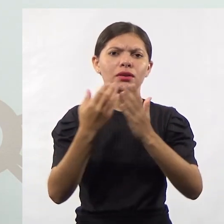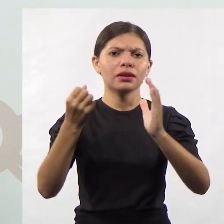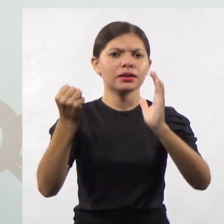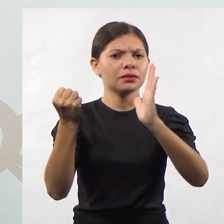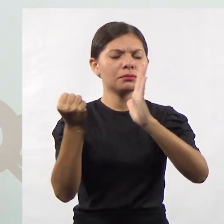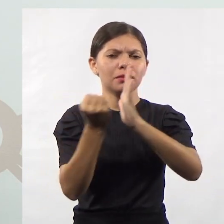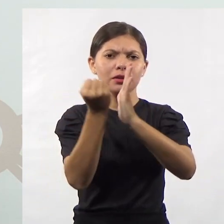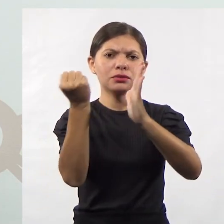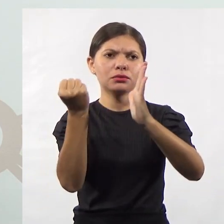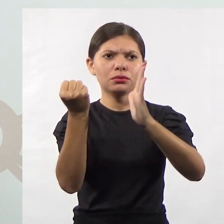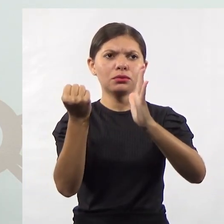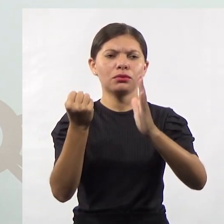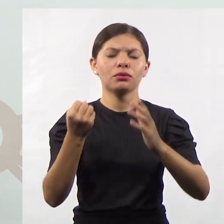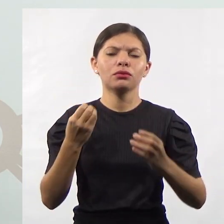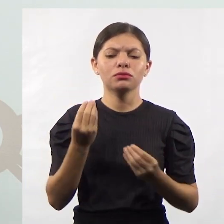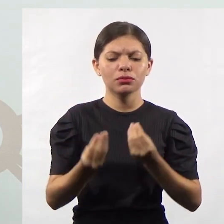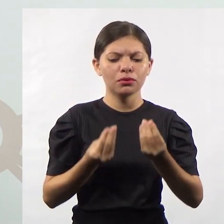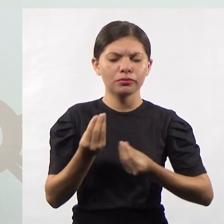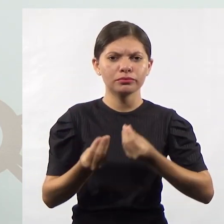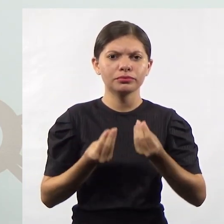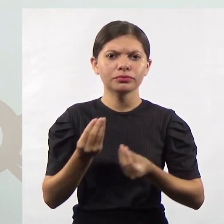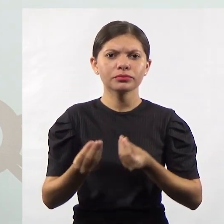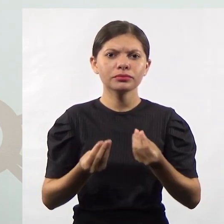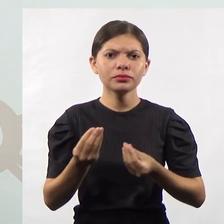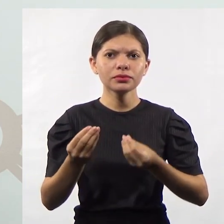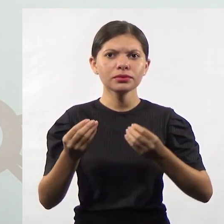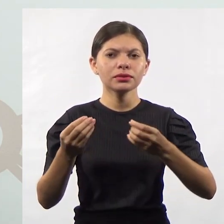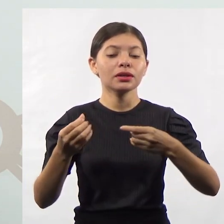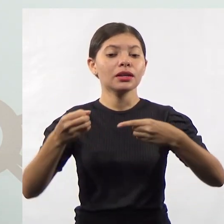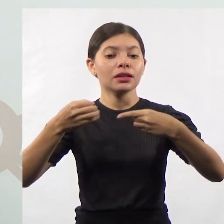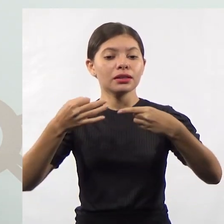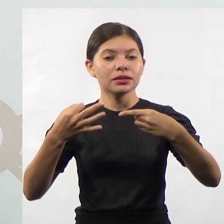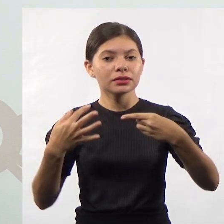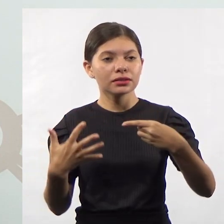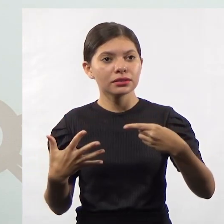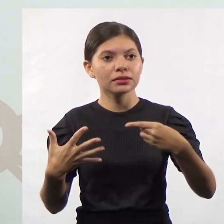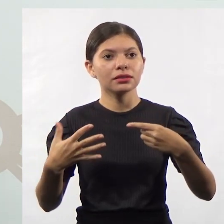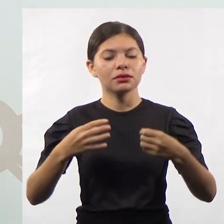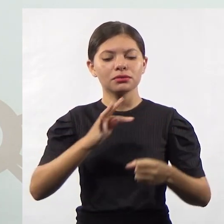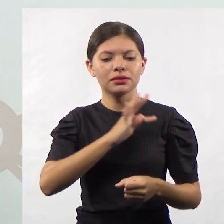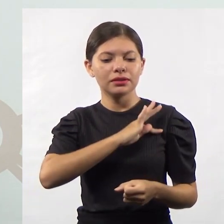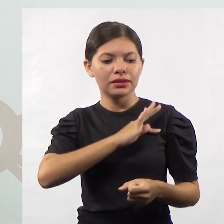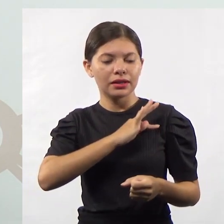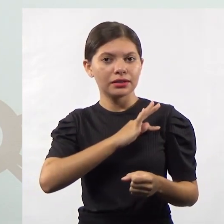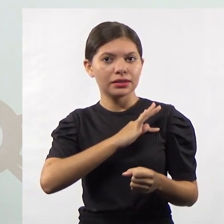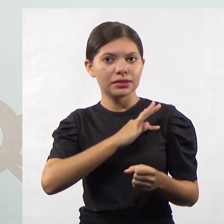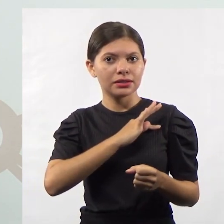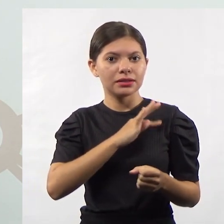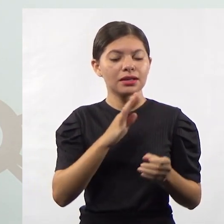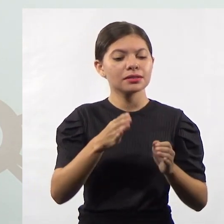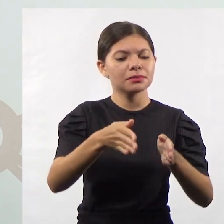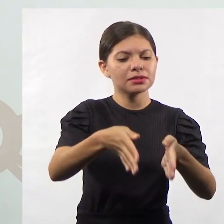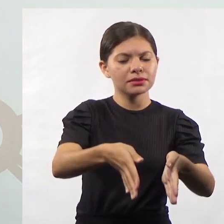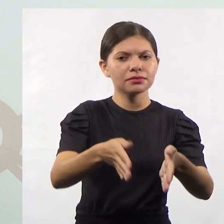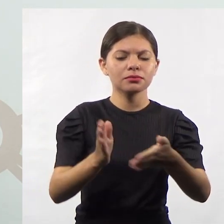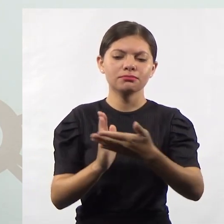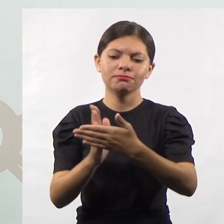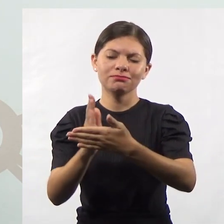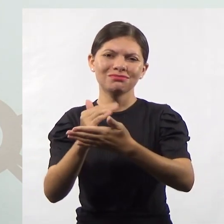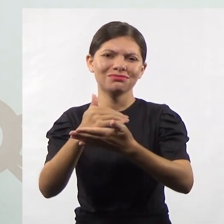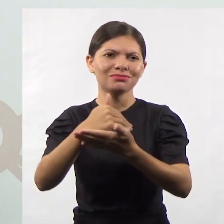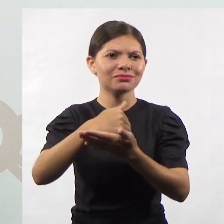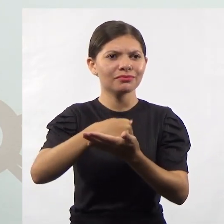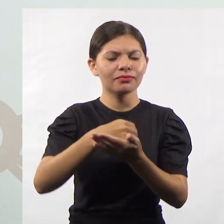realidade do seu município. Então, quando eu faço essa descrição e uso técnicas específicas de coleta de dados, eu